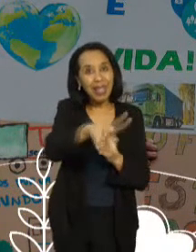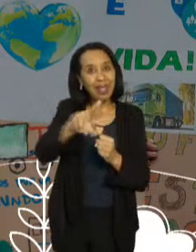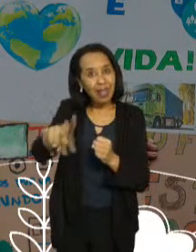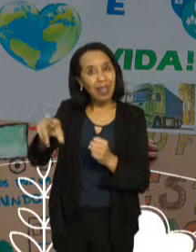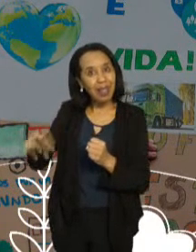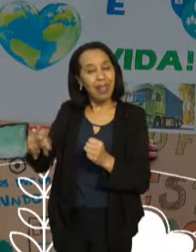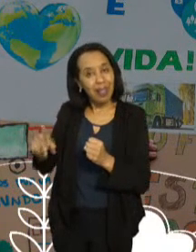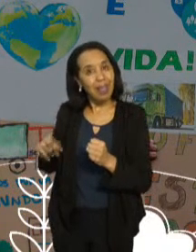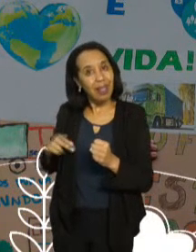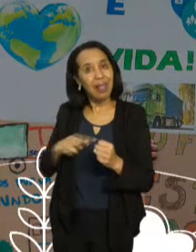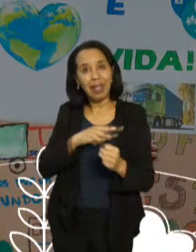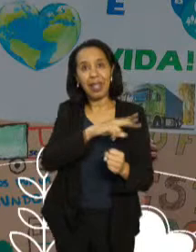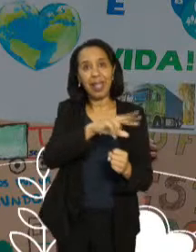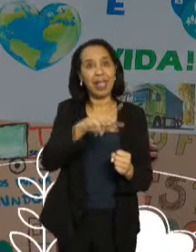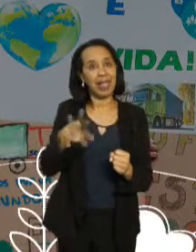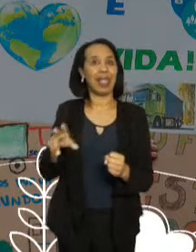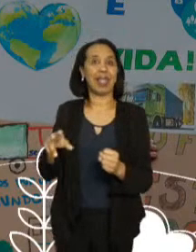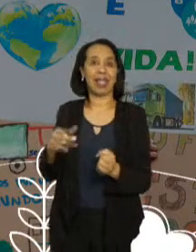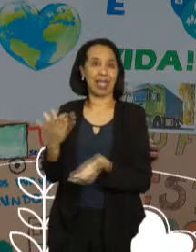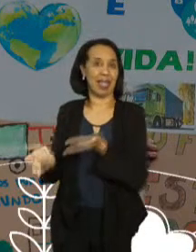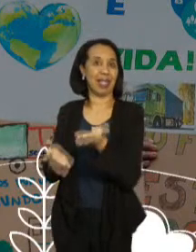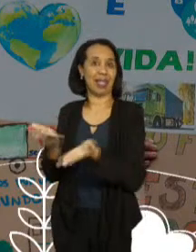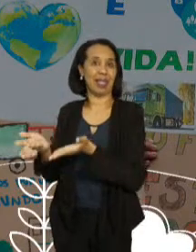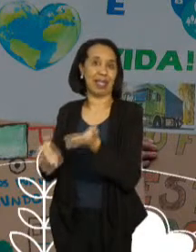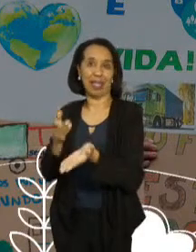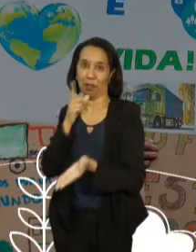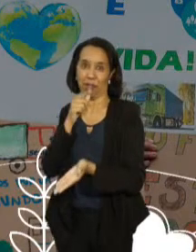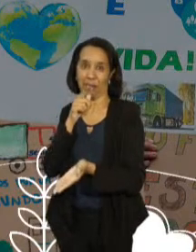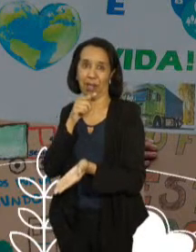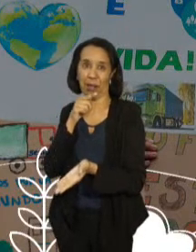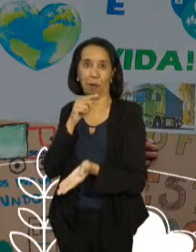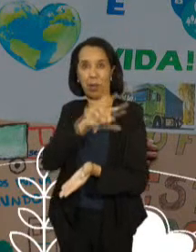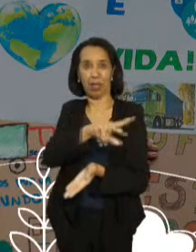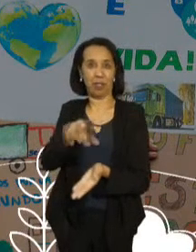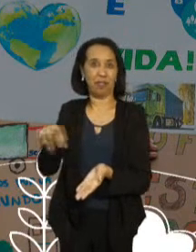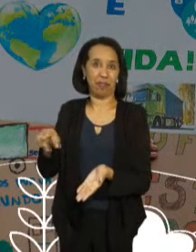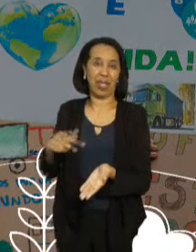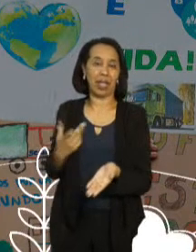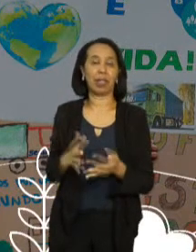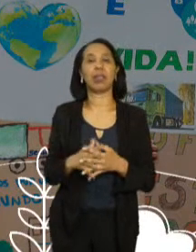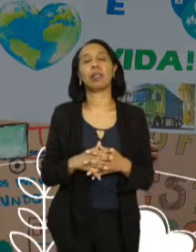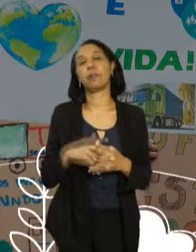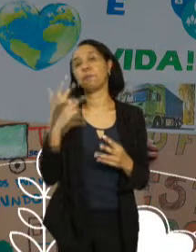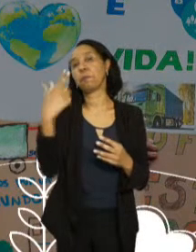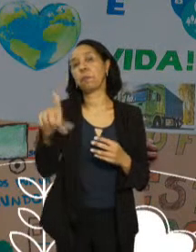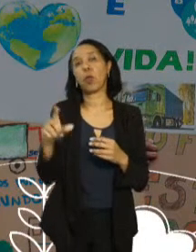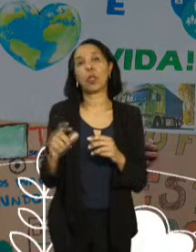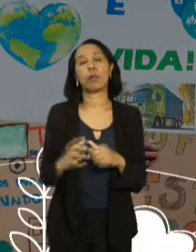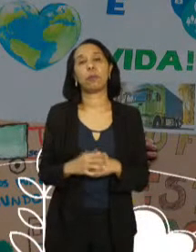aqueles gerados em estações de tratamento de efluente de água. Próximo.